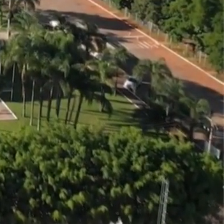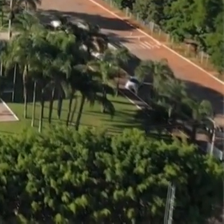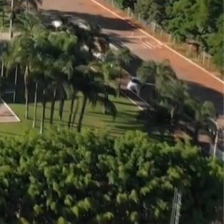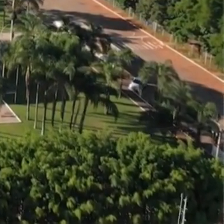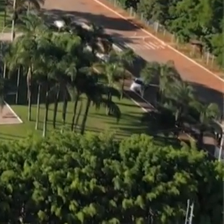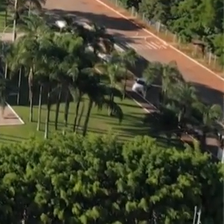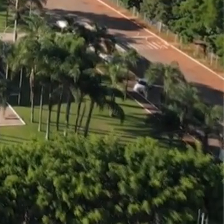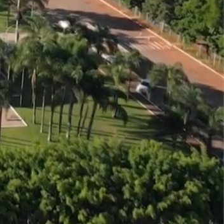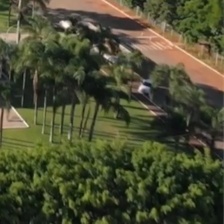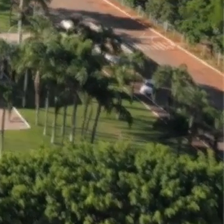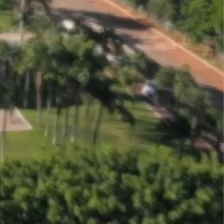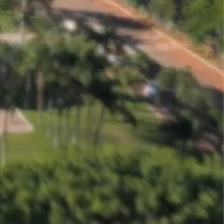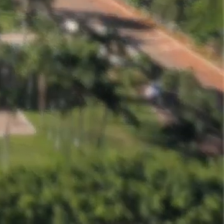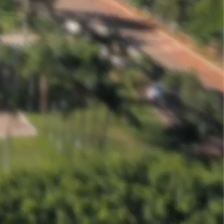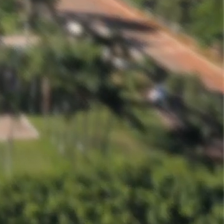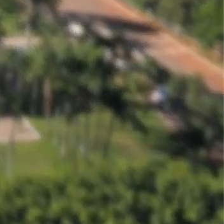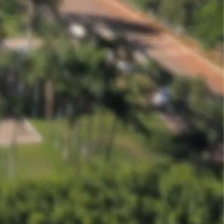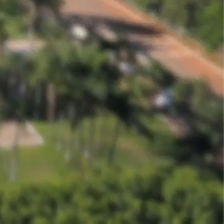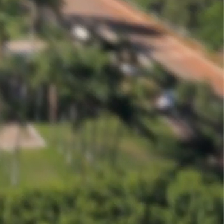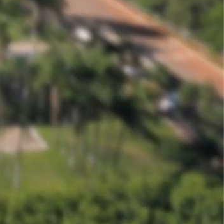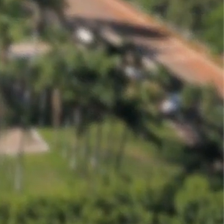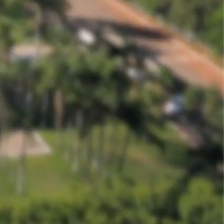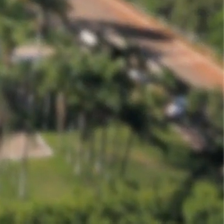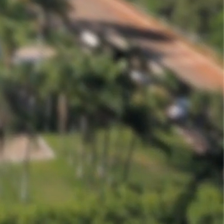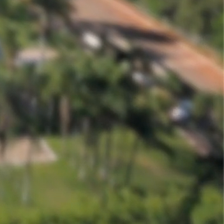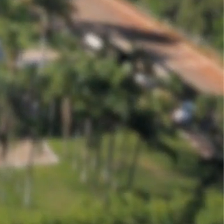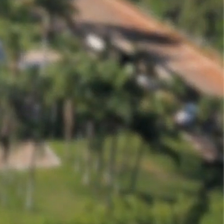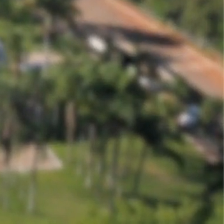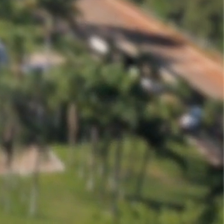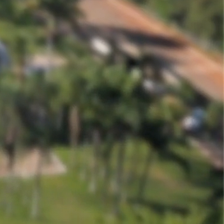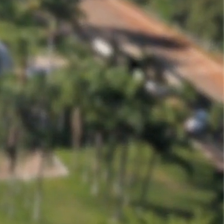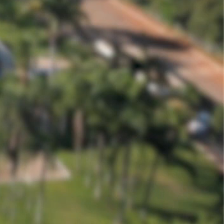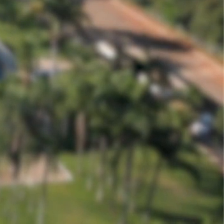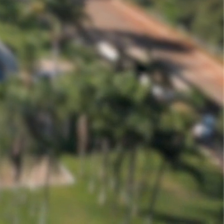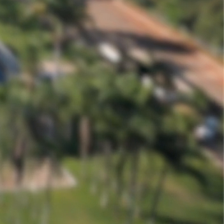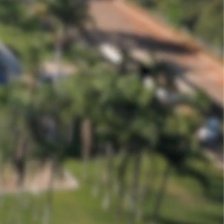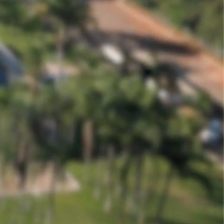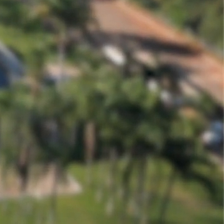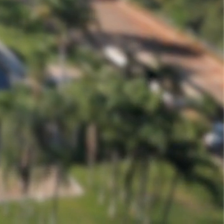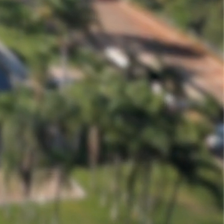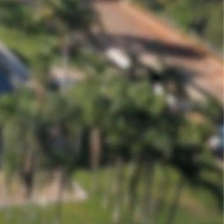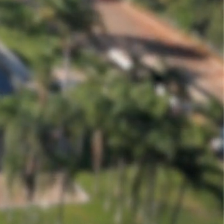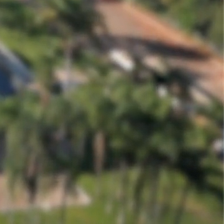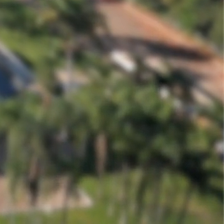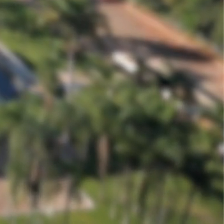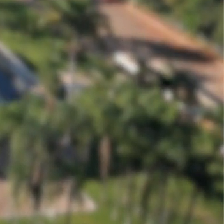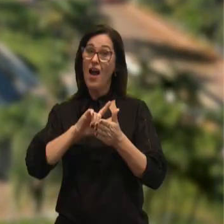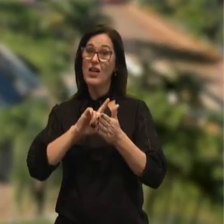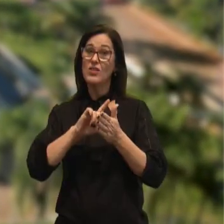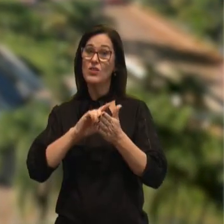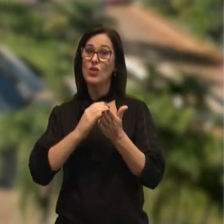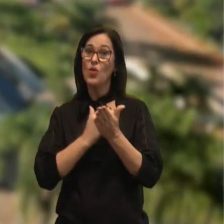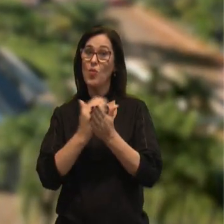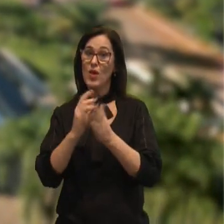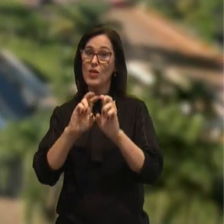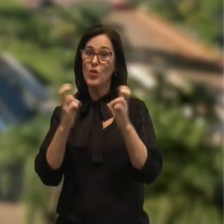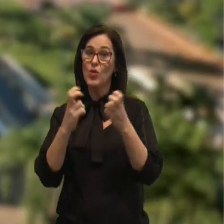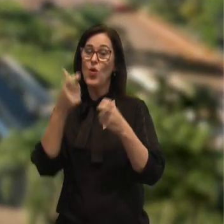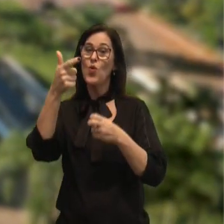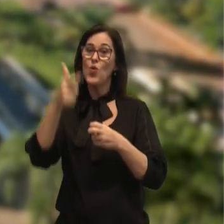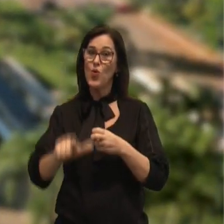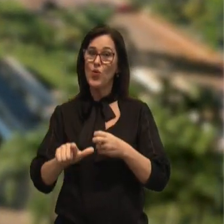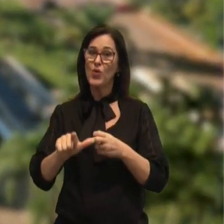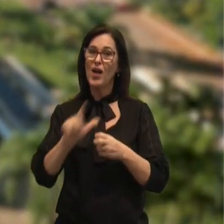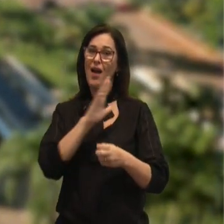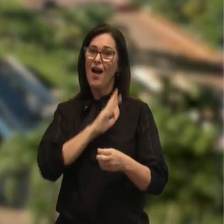Sejam muito bem-vindos à Igreja Memorial Batista. Antes de iniciarmos mais um